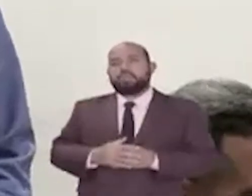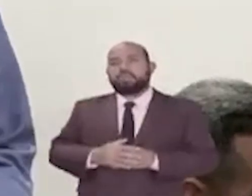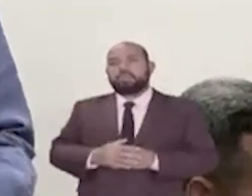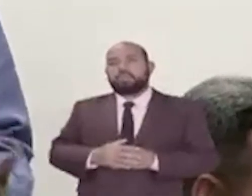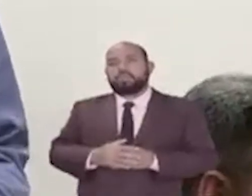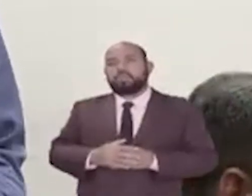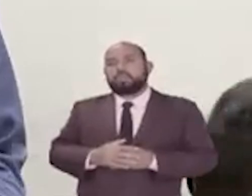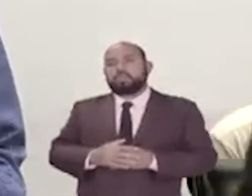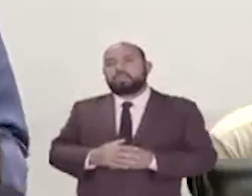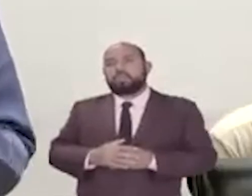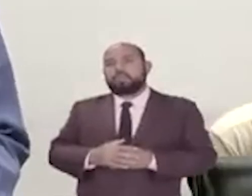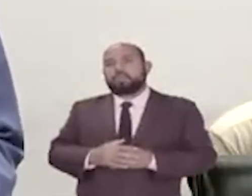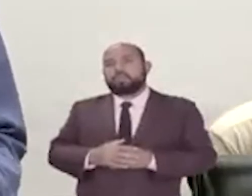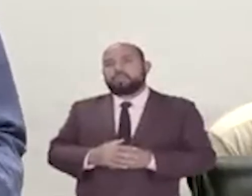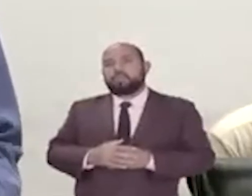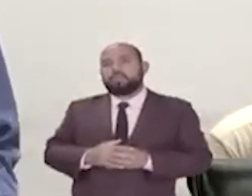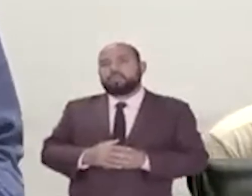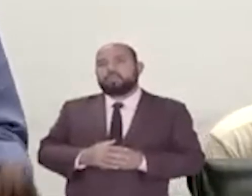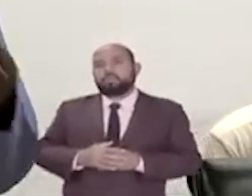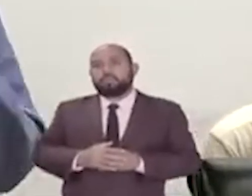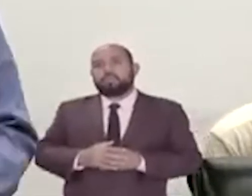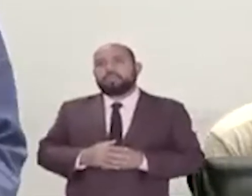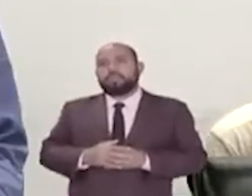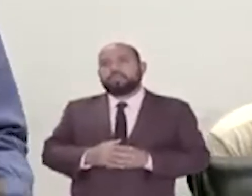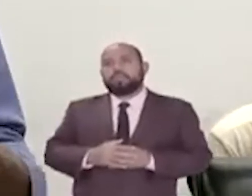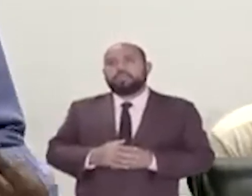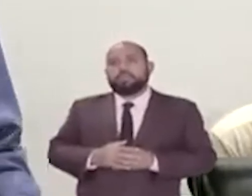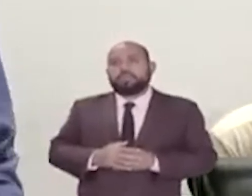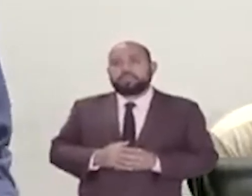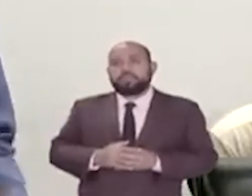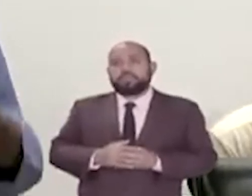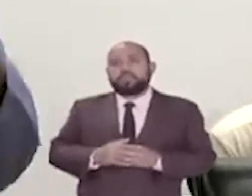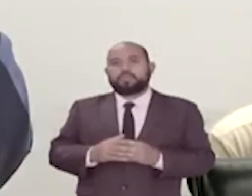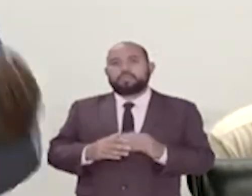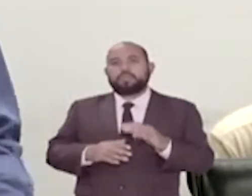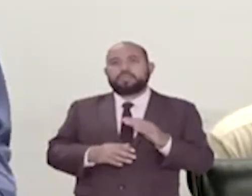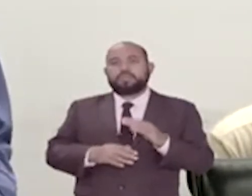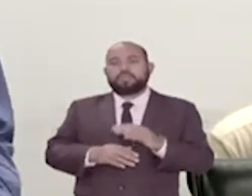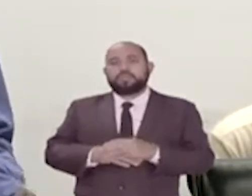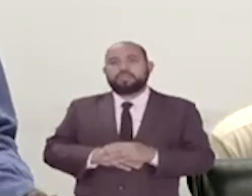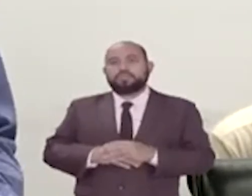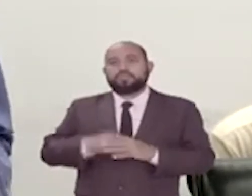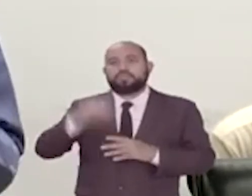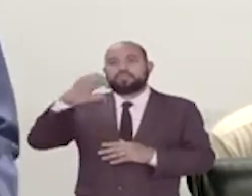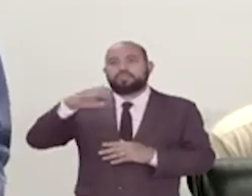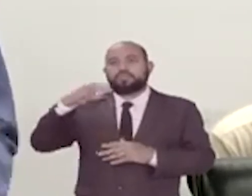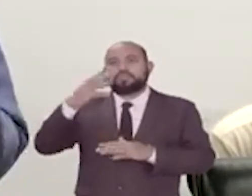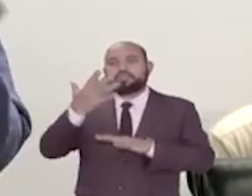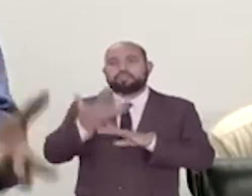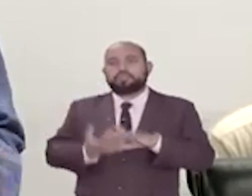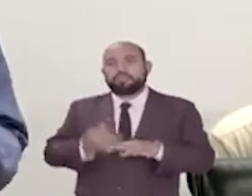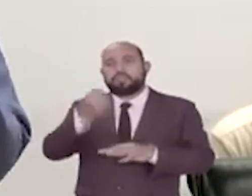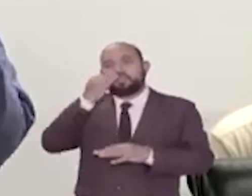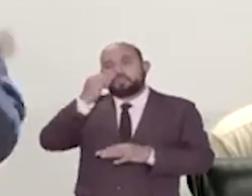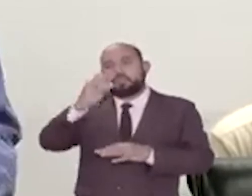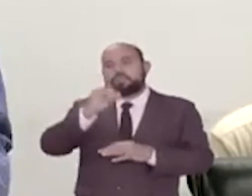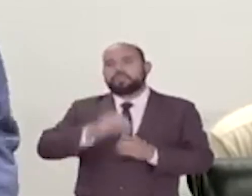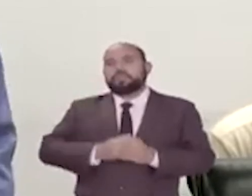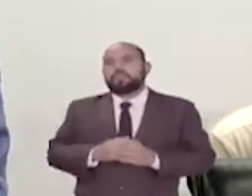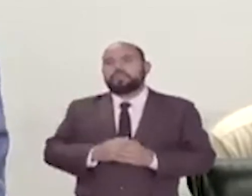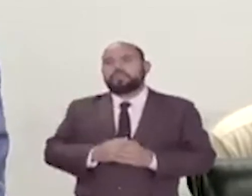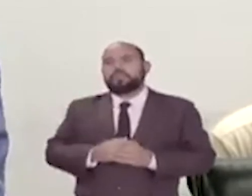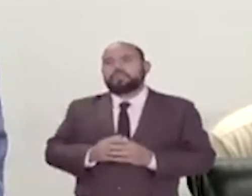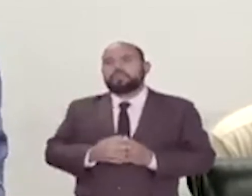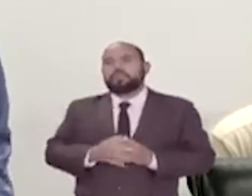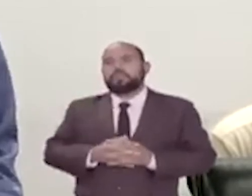baseado na capacidade da própria natureza, aumentar a absorção de água e reter mais água da chuva e evitar que essa água alague e